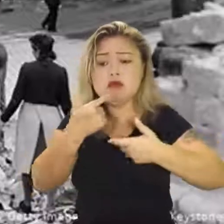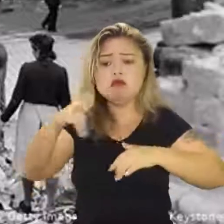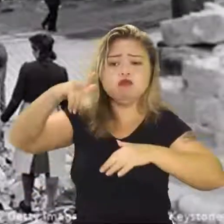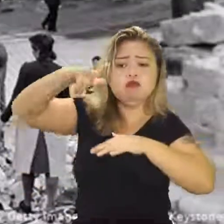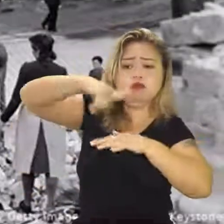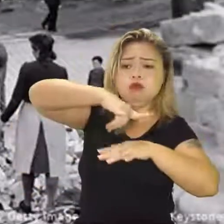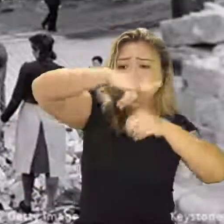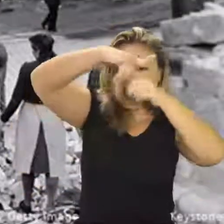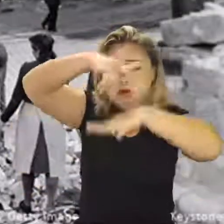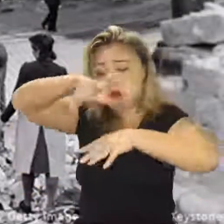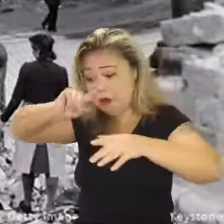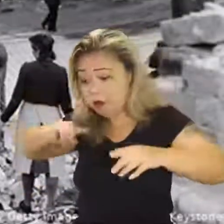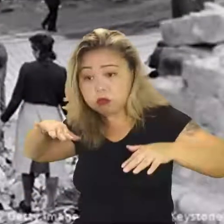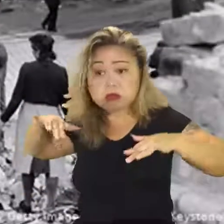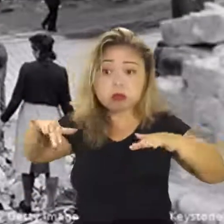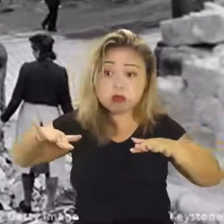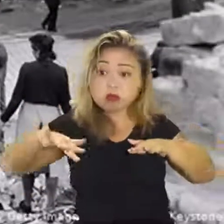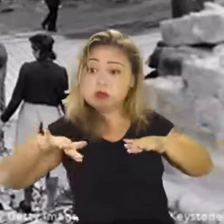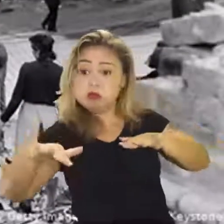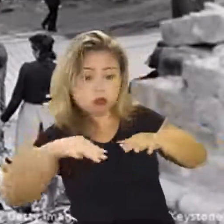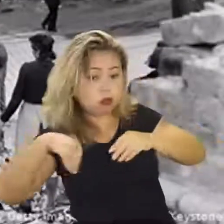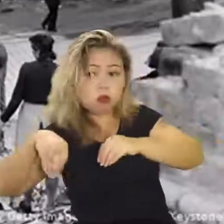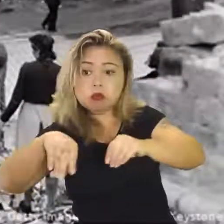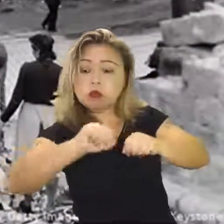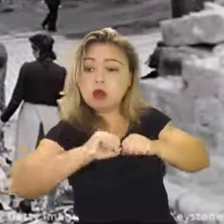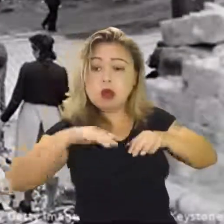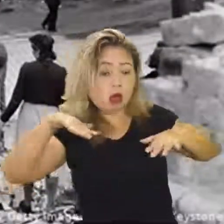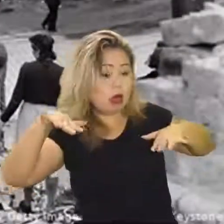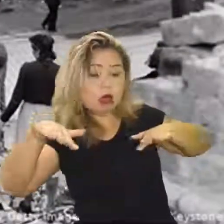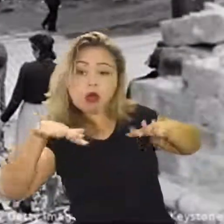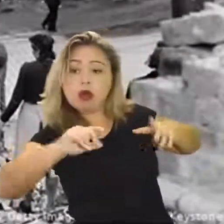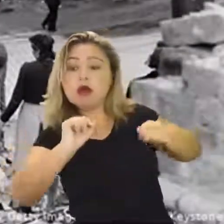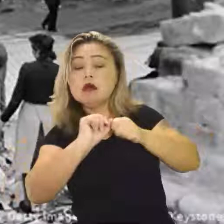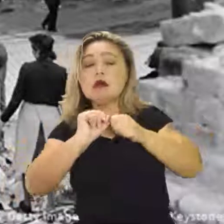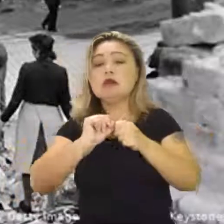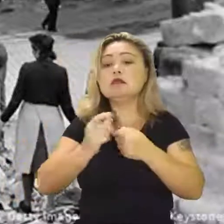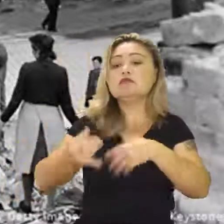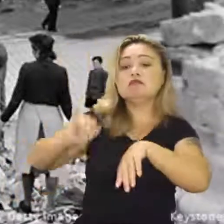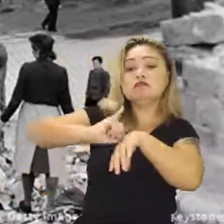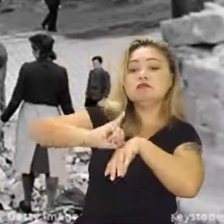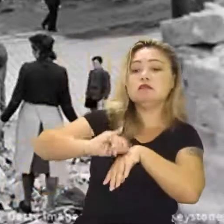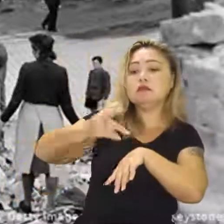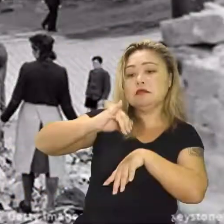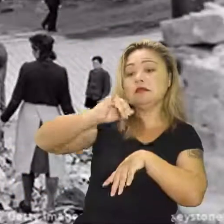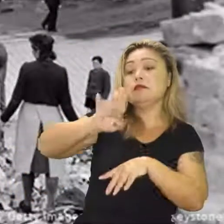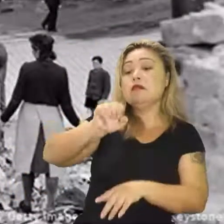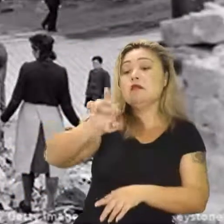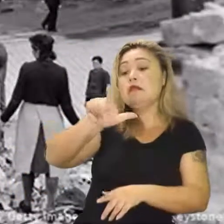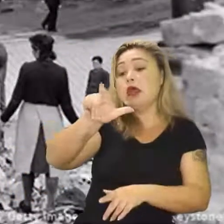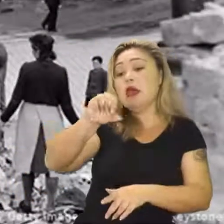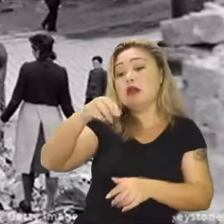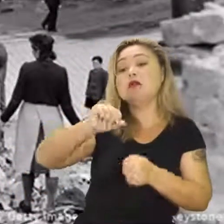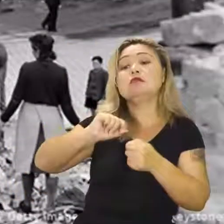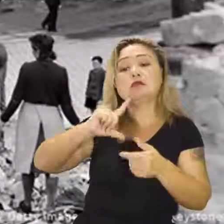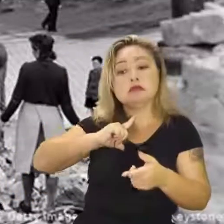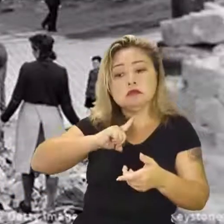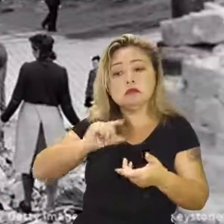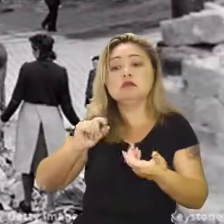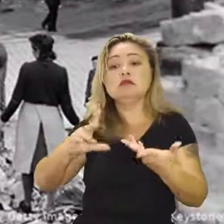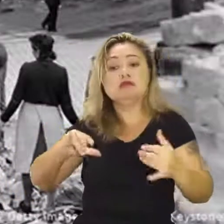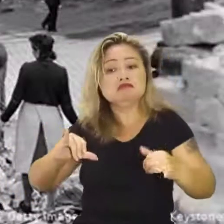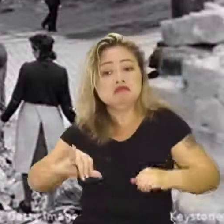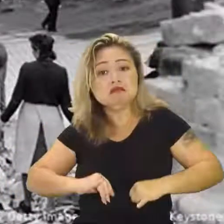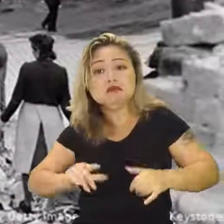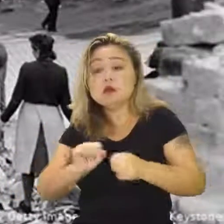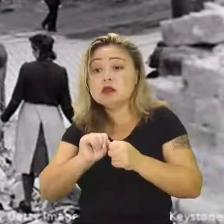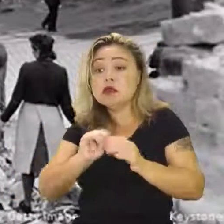aéreos, bombardeios por terra, vamos ter todo tipo de bombardeio. Berlim vai estar sofrendo. Precisava destruir o